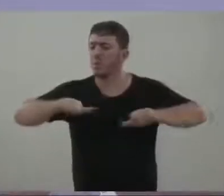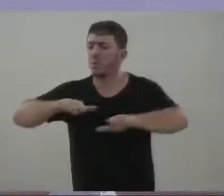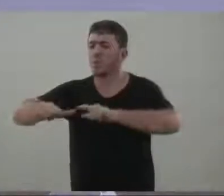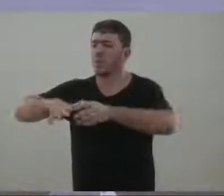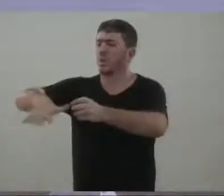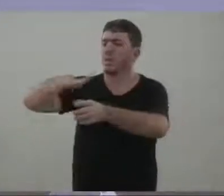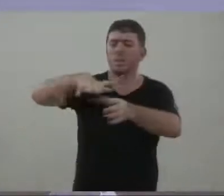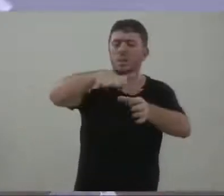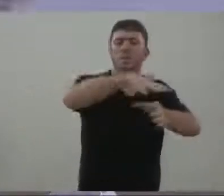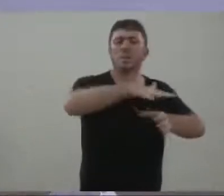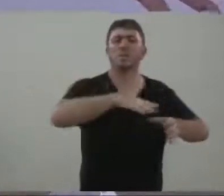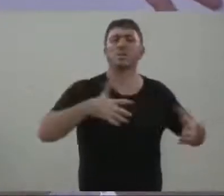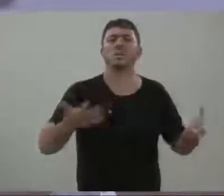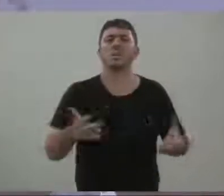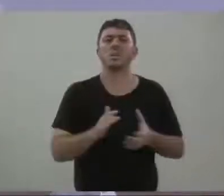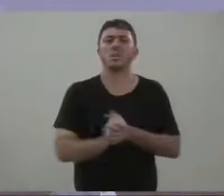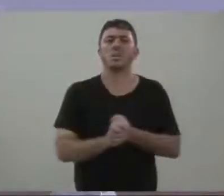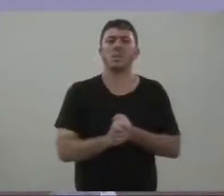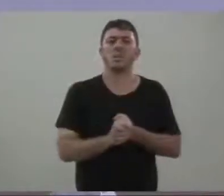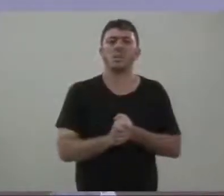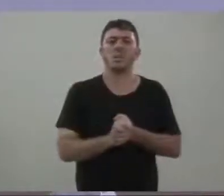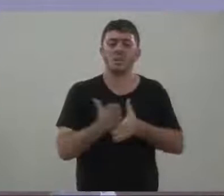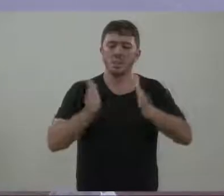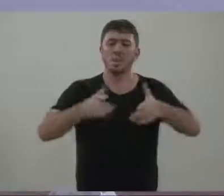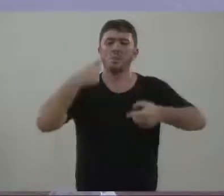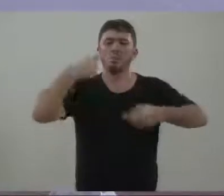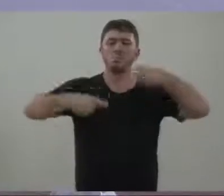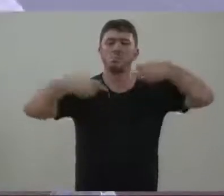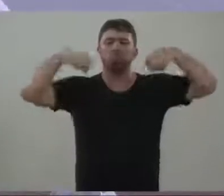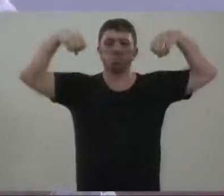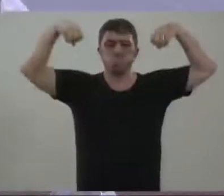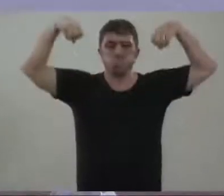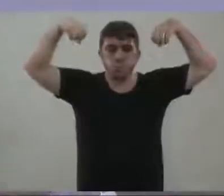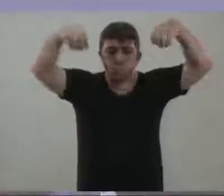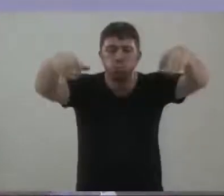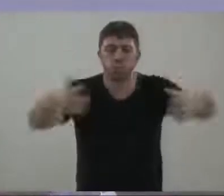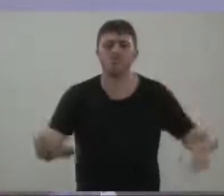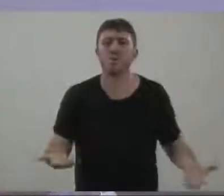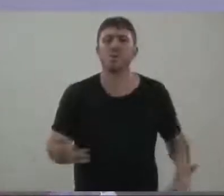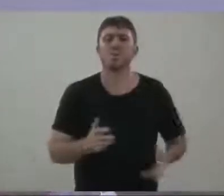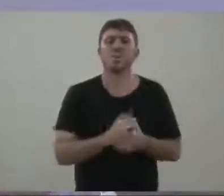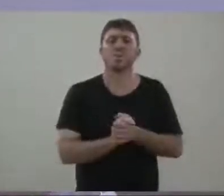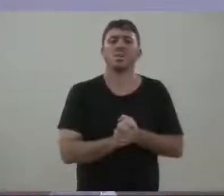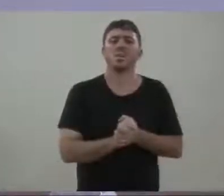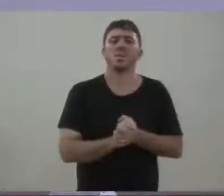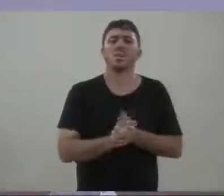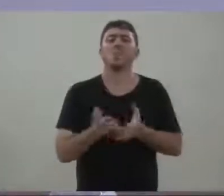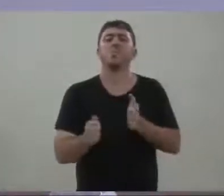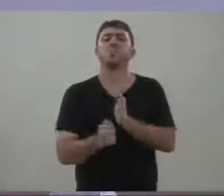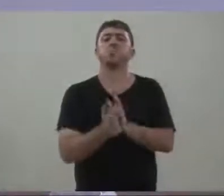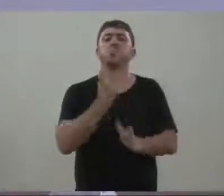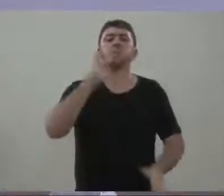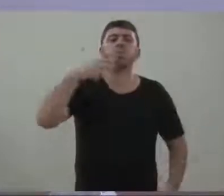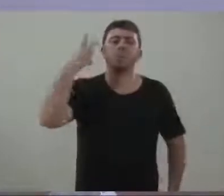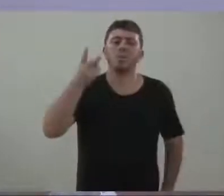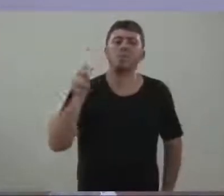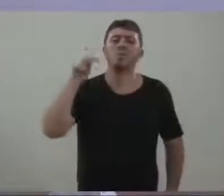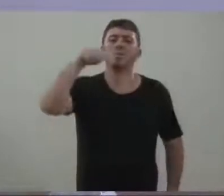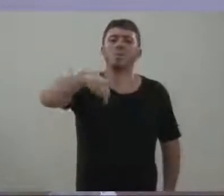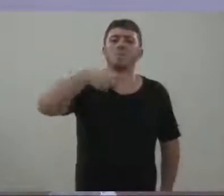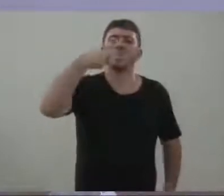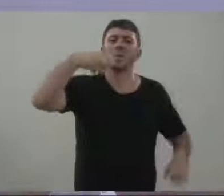excelência. Ou não discutimos sobre a iluminação pública? Os vereadores, quantas vezes não vieram nessa casa e falaram sobre iluminação